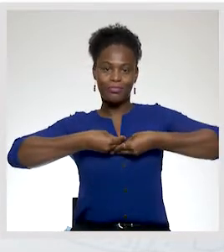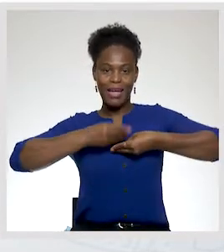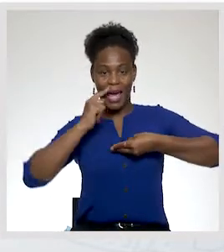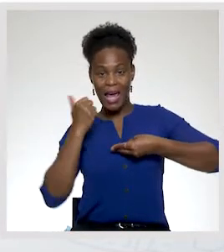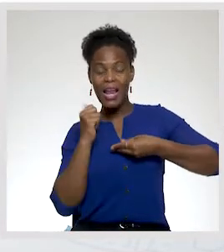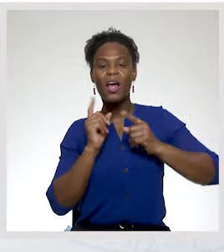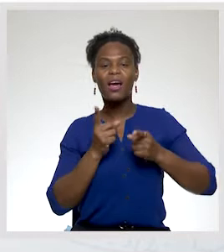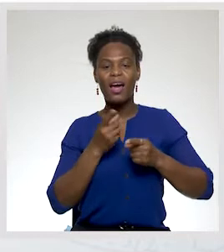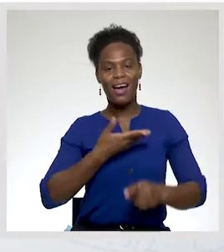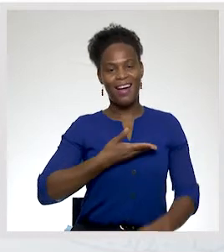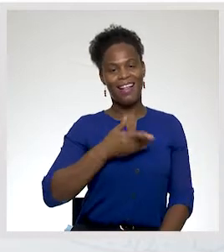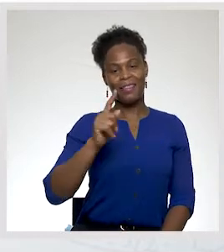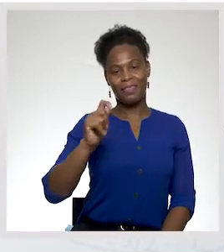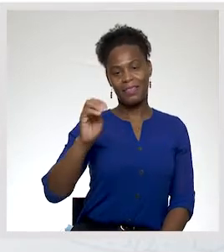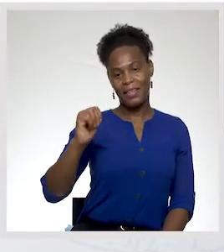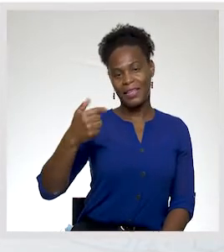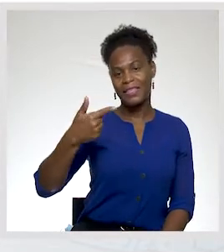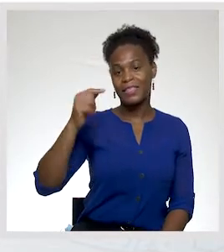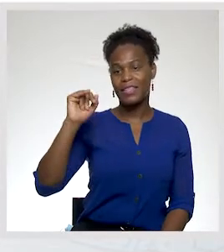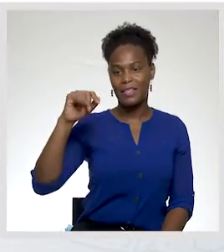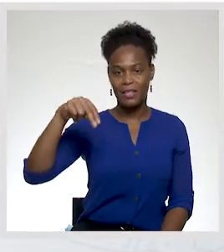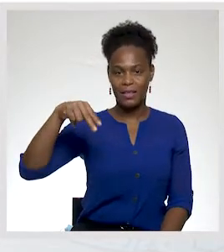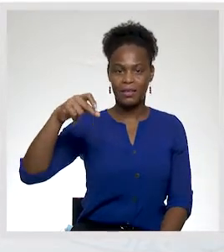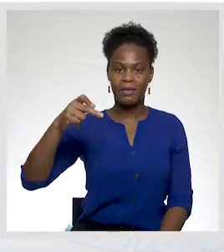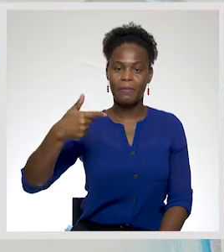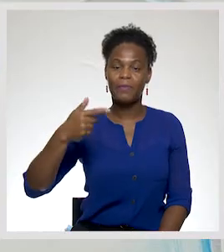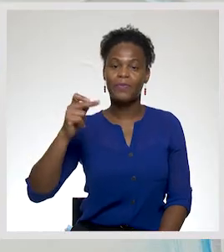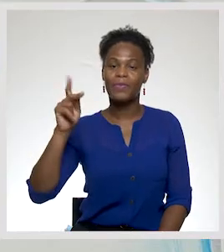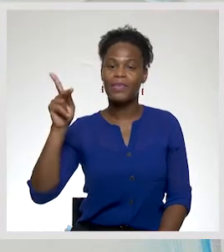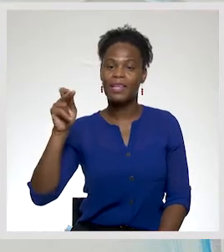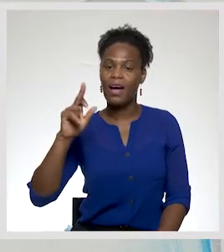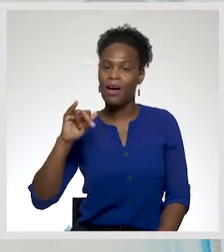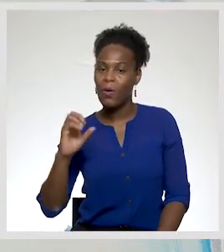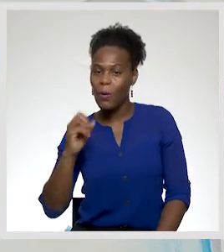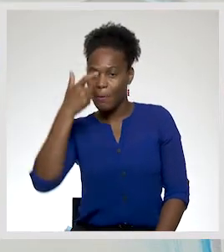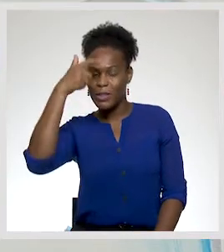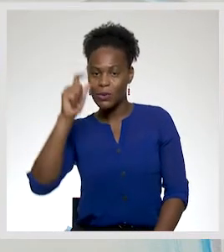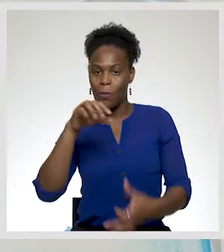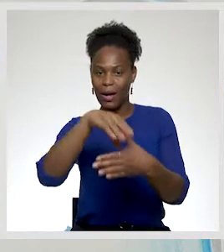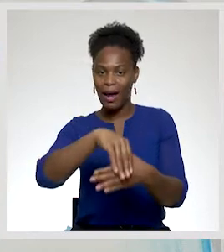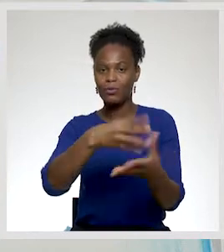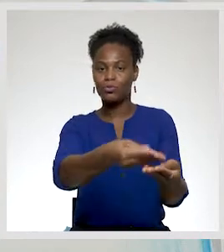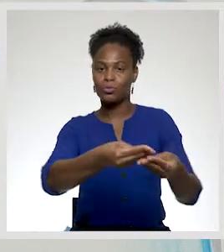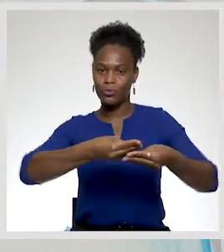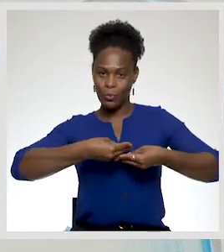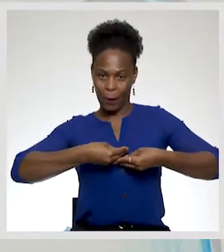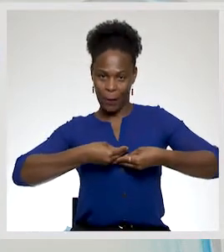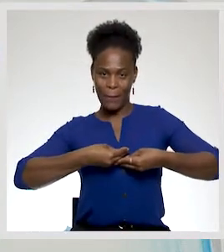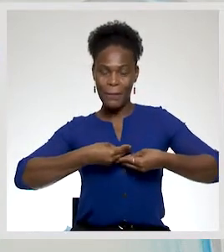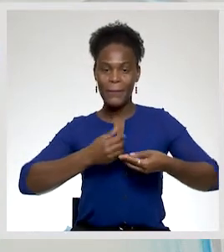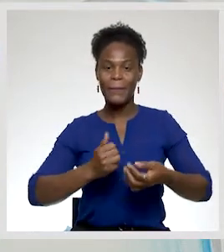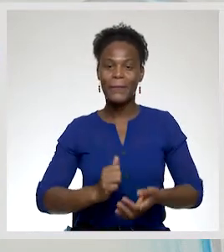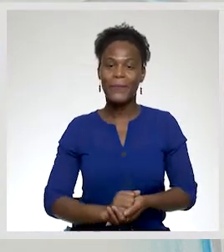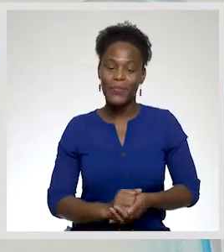Vamos lá ver? Destinatário. A pessoa que recebe a carta chama-se